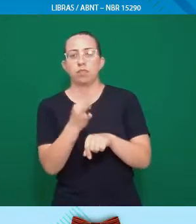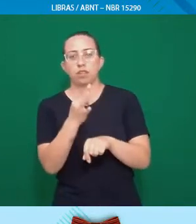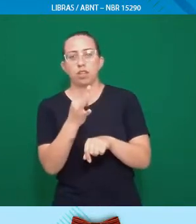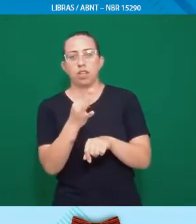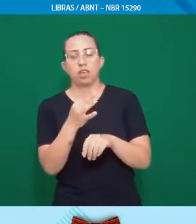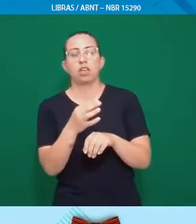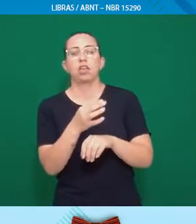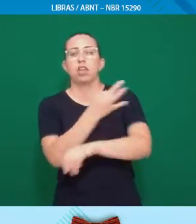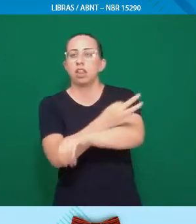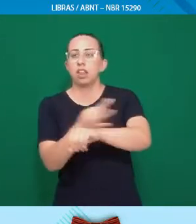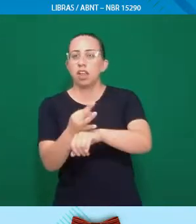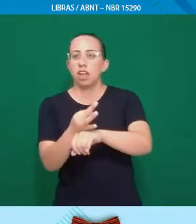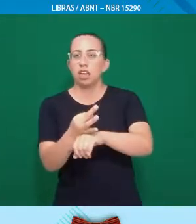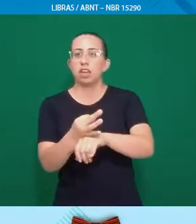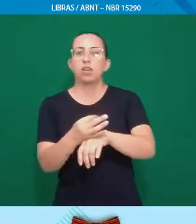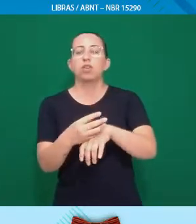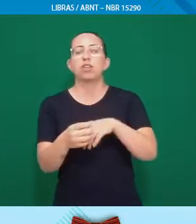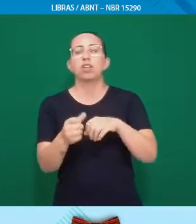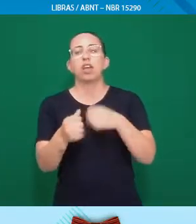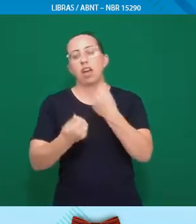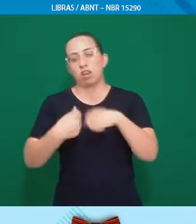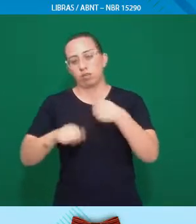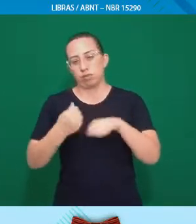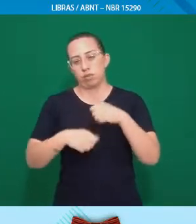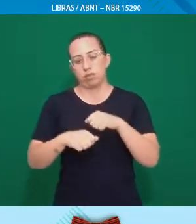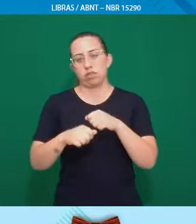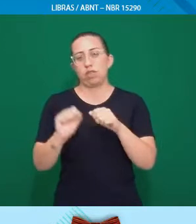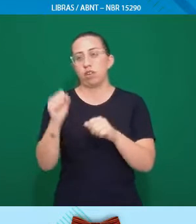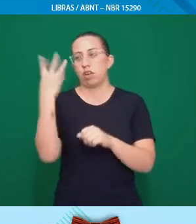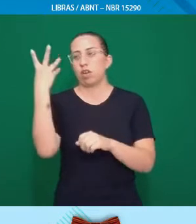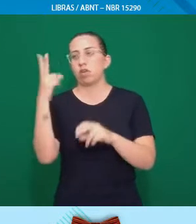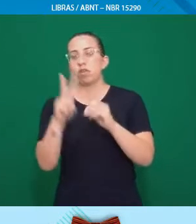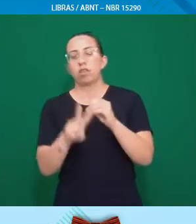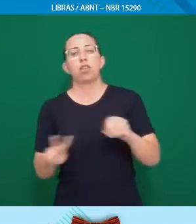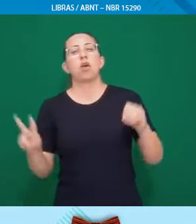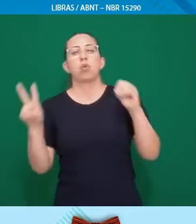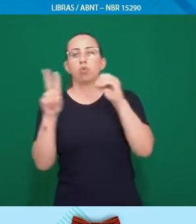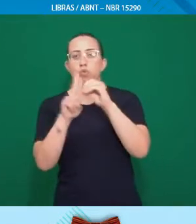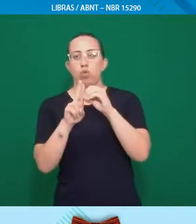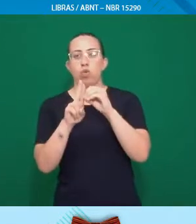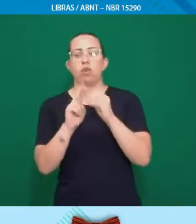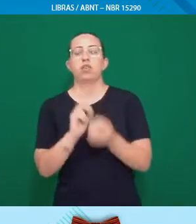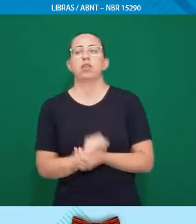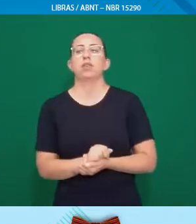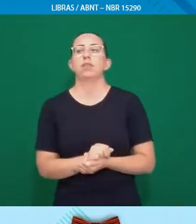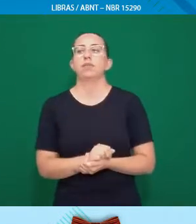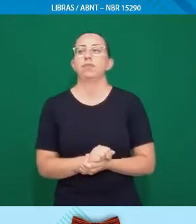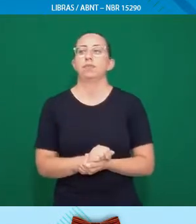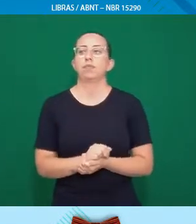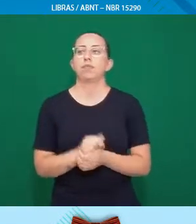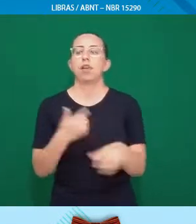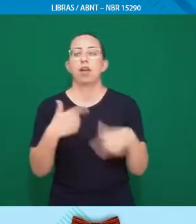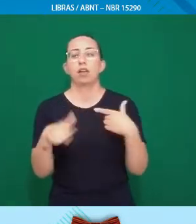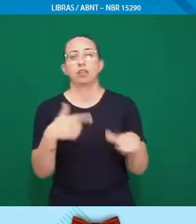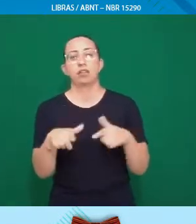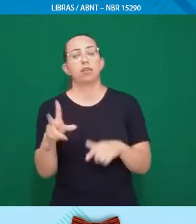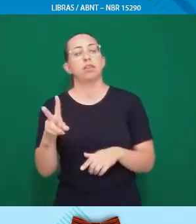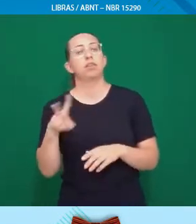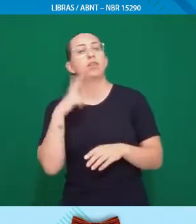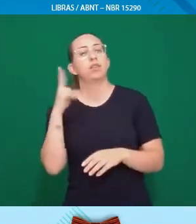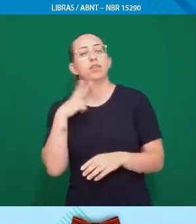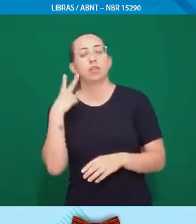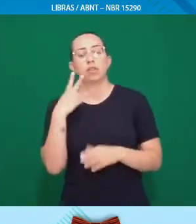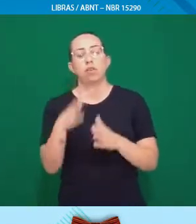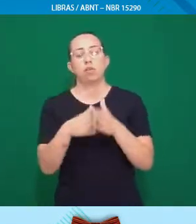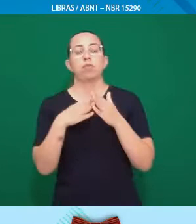dezembro de2001 local auditório no Extra 19 horas em matéria do Legislativo indicações